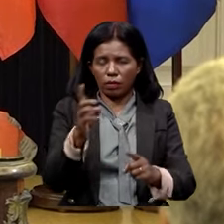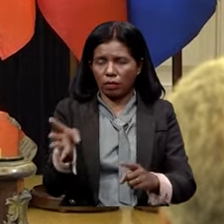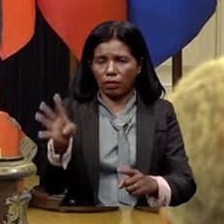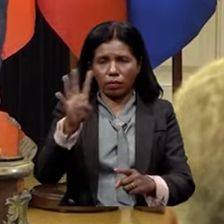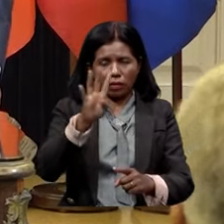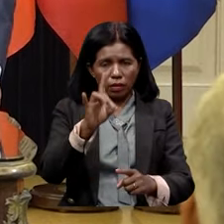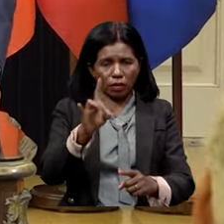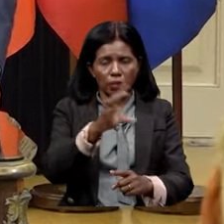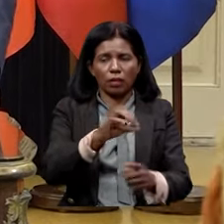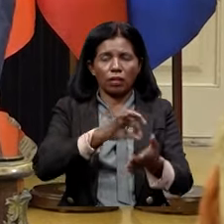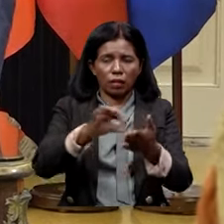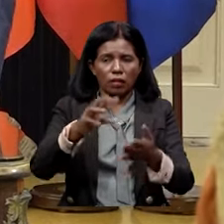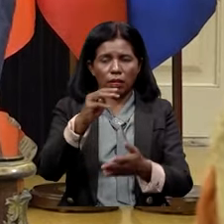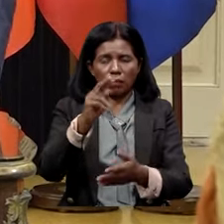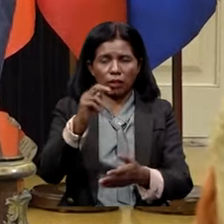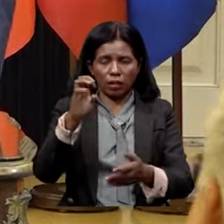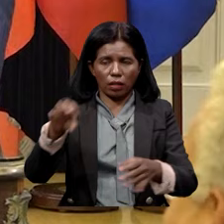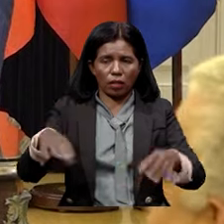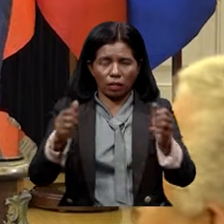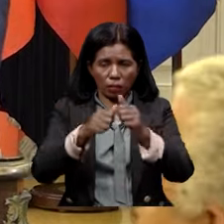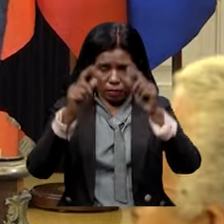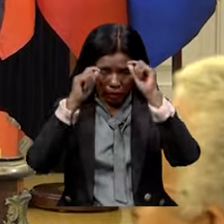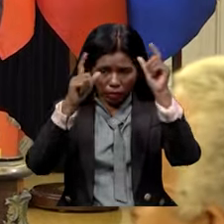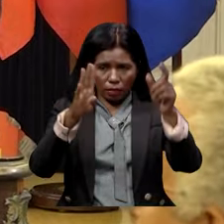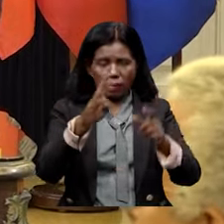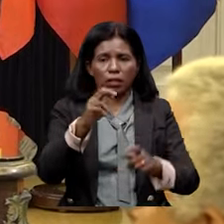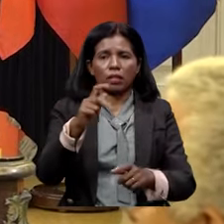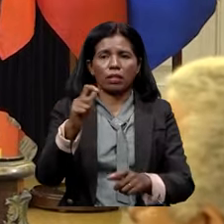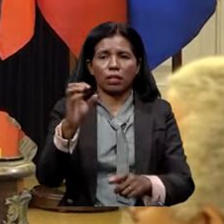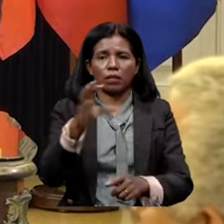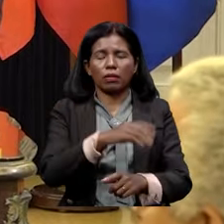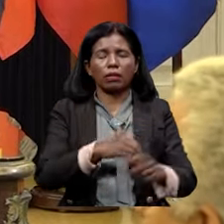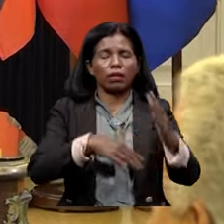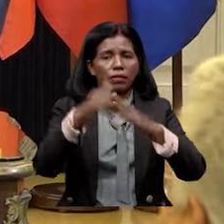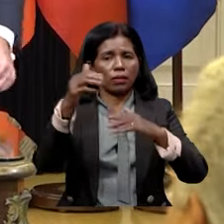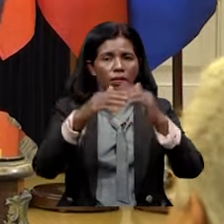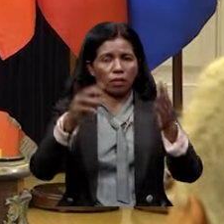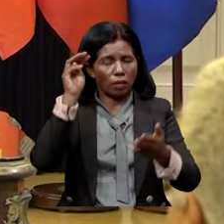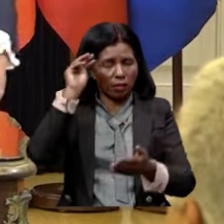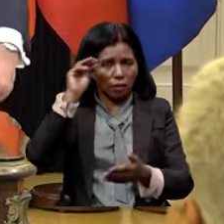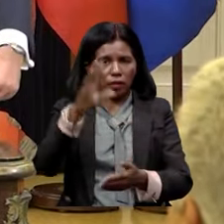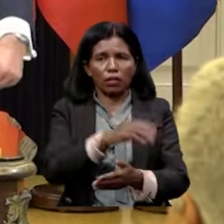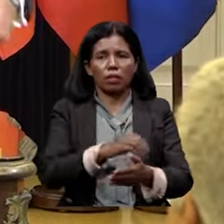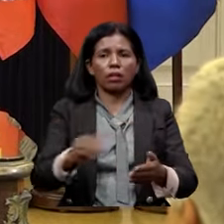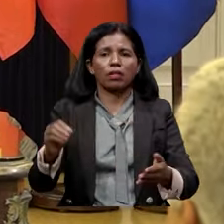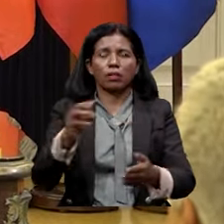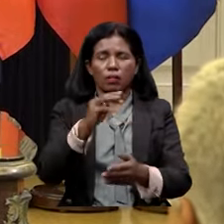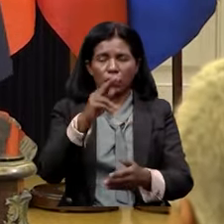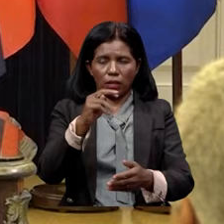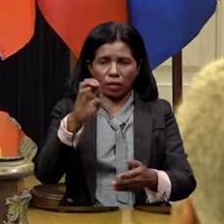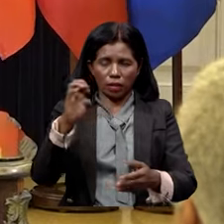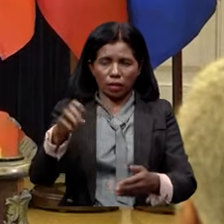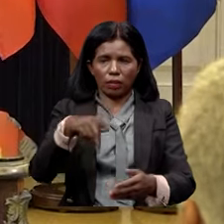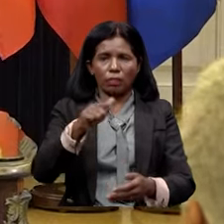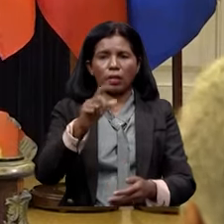assina o ministro do estrangeiro na cooperação Timor-Leste, Bendito Freitas, no área infraestrutura, ministro de Estado no negócio estrangeiro,